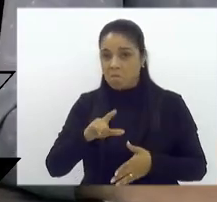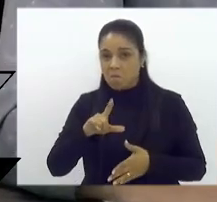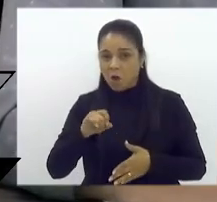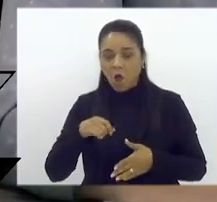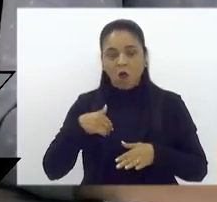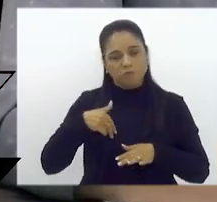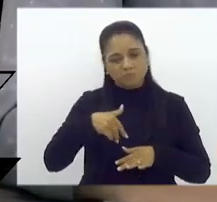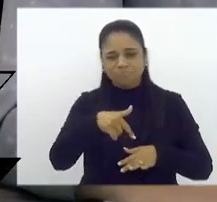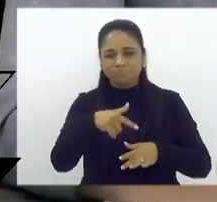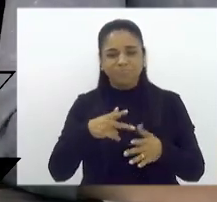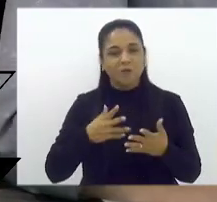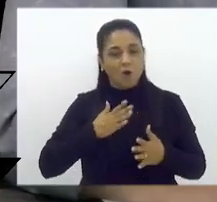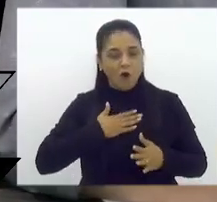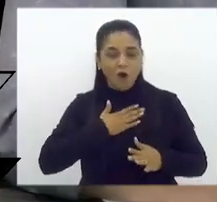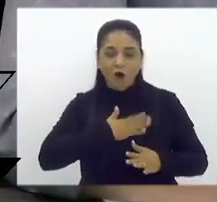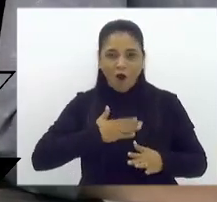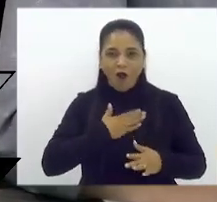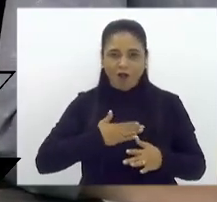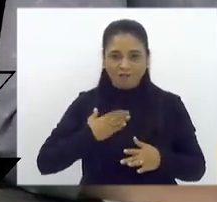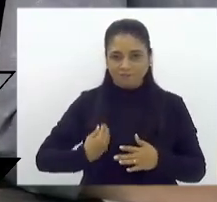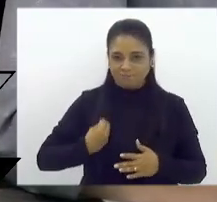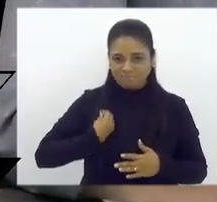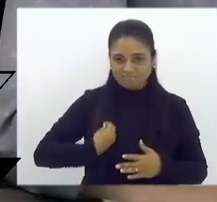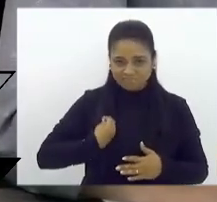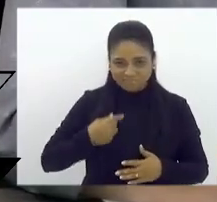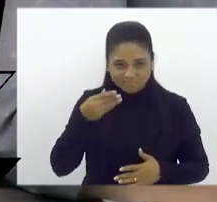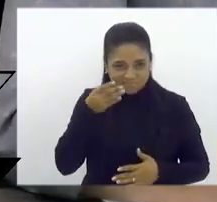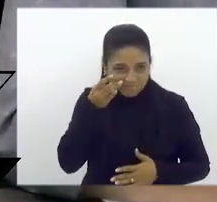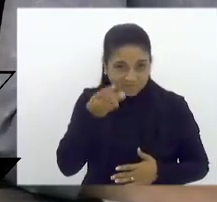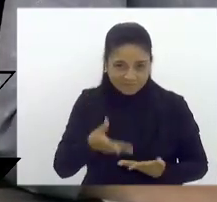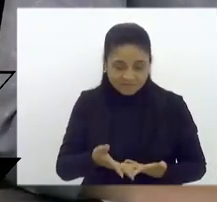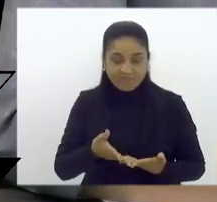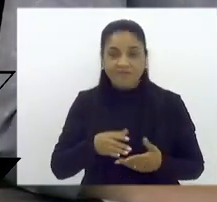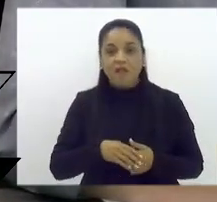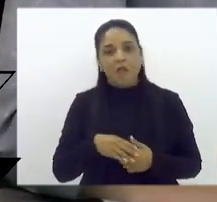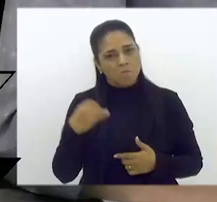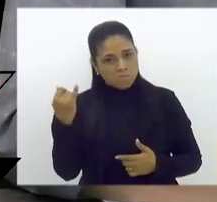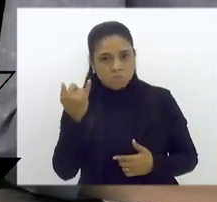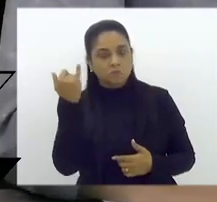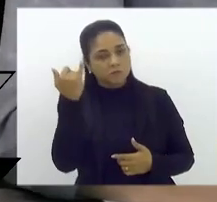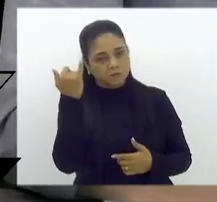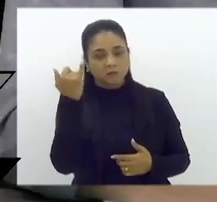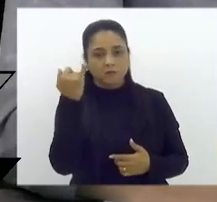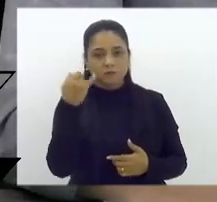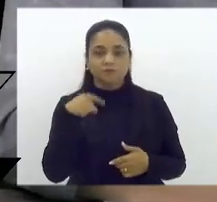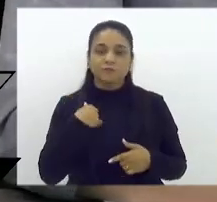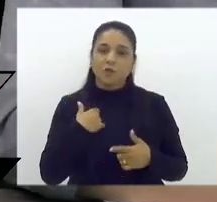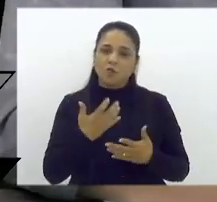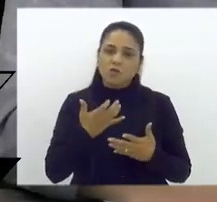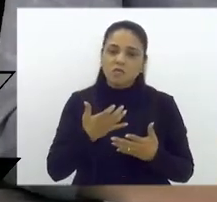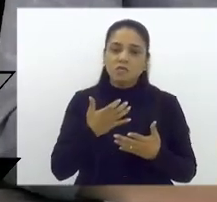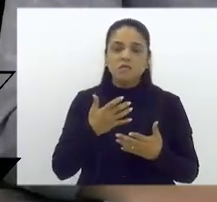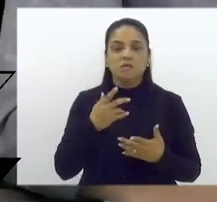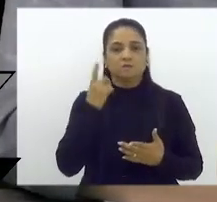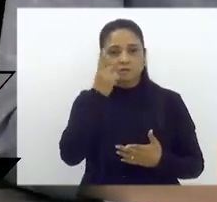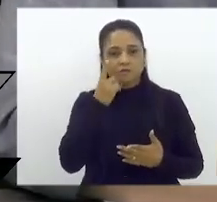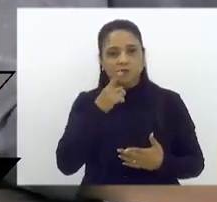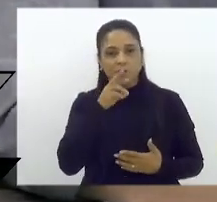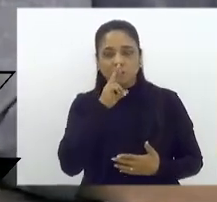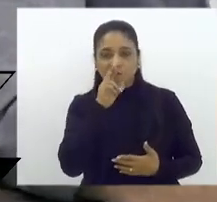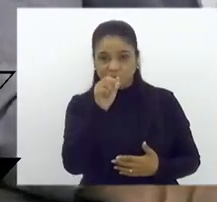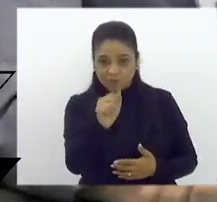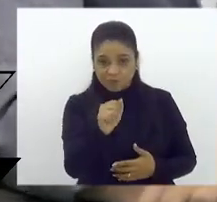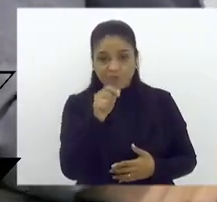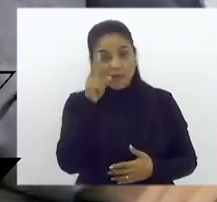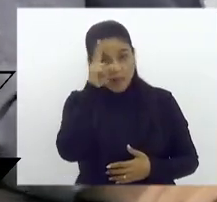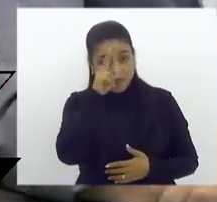dos blocos. Queria dizer que isso é muito importante. Eu queria, deputado Rodrigo Amorim, lembrar a Vossa Excelência